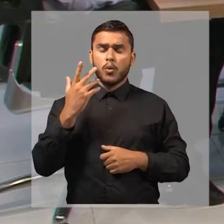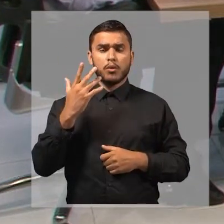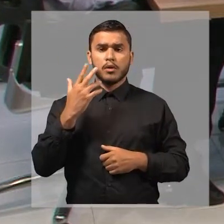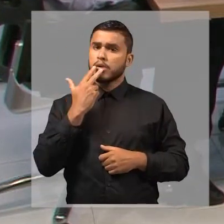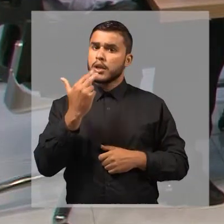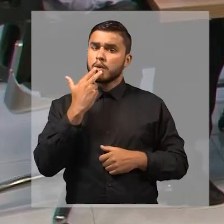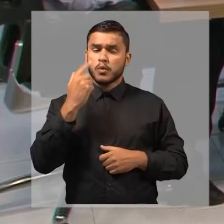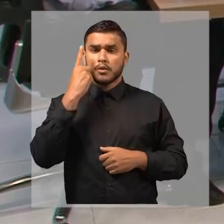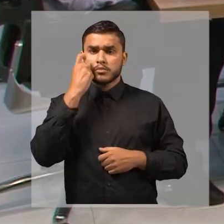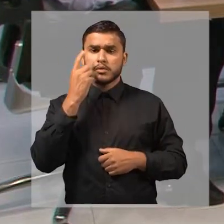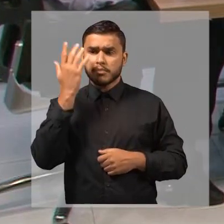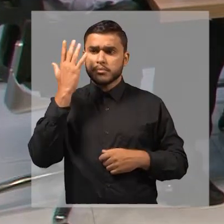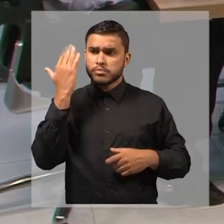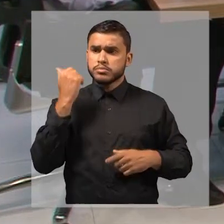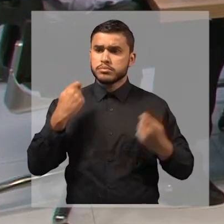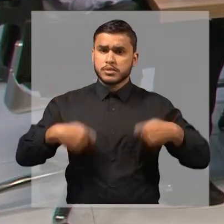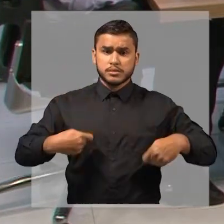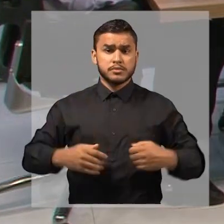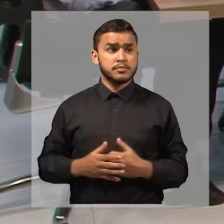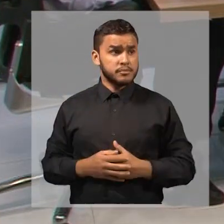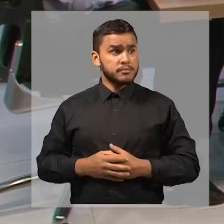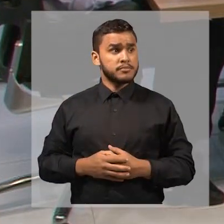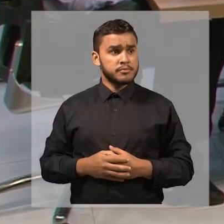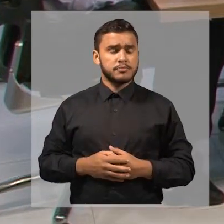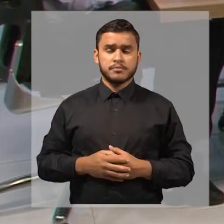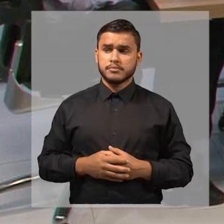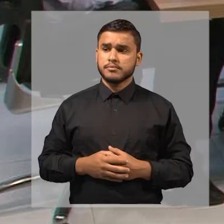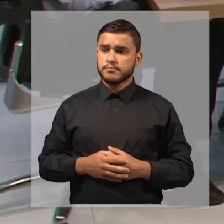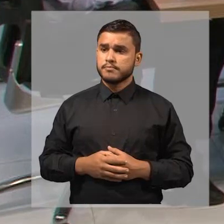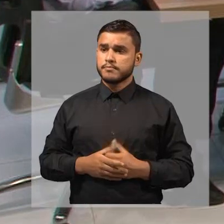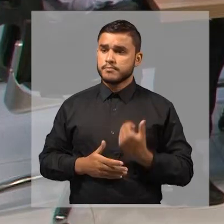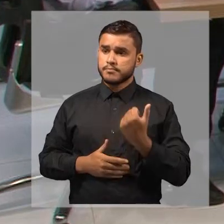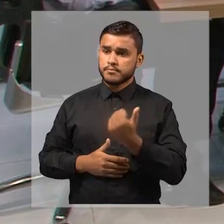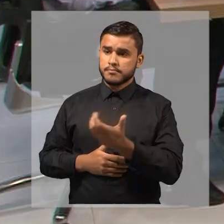o espanhol, qualquer, é capaz.